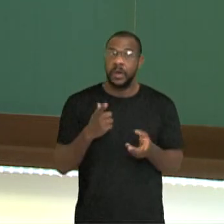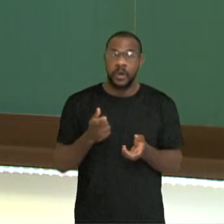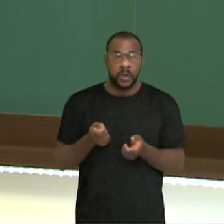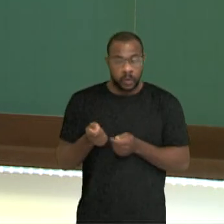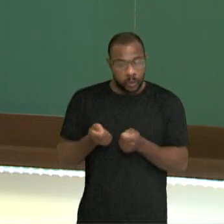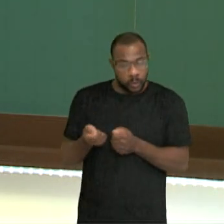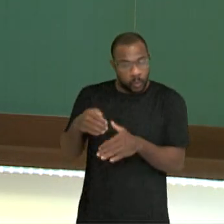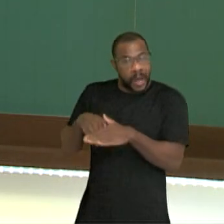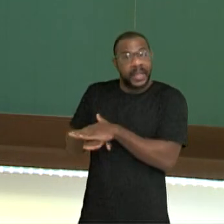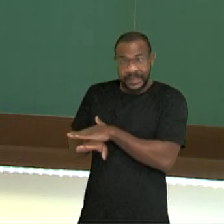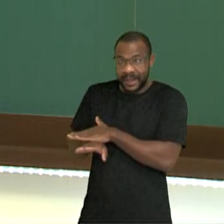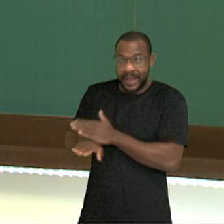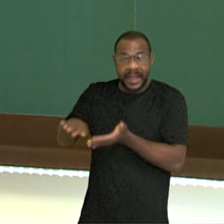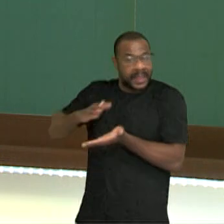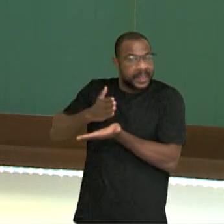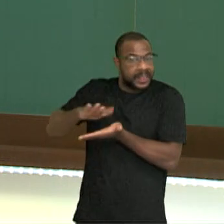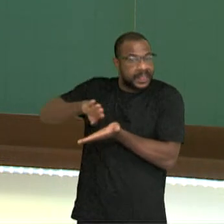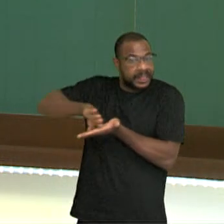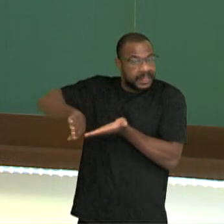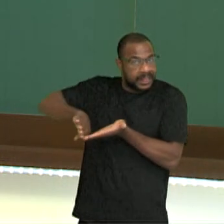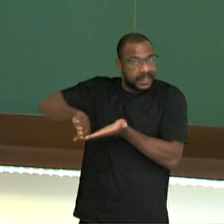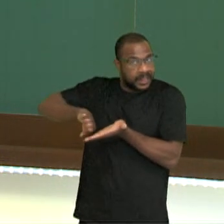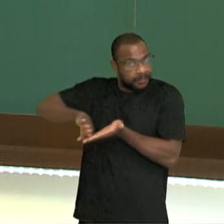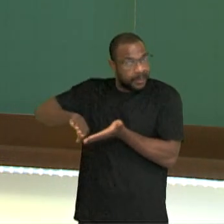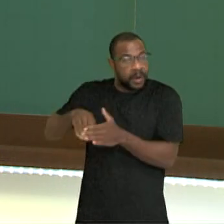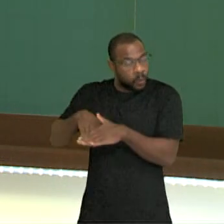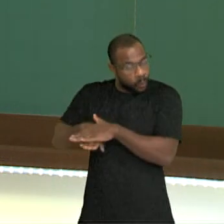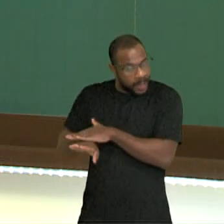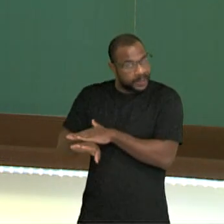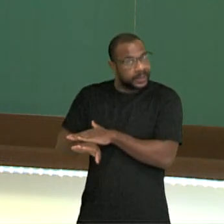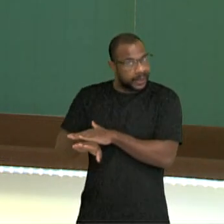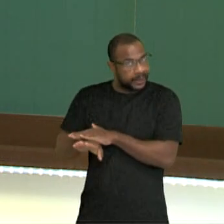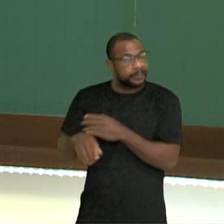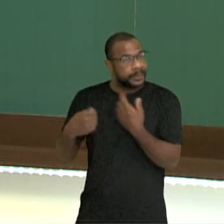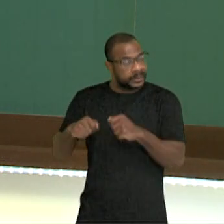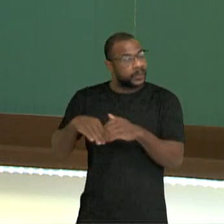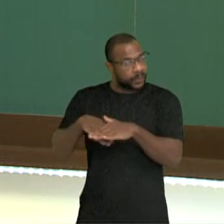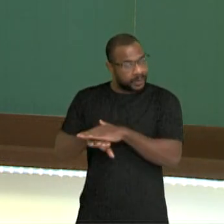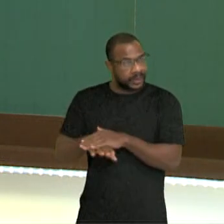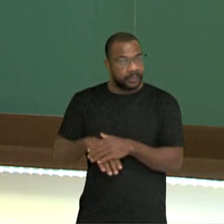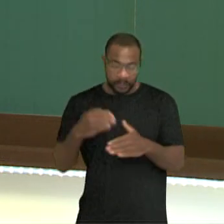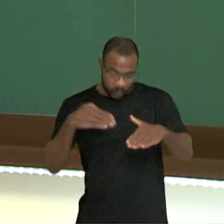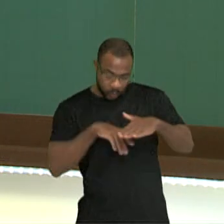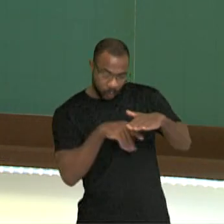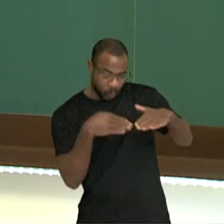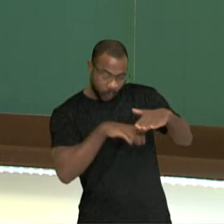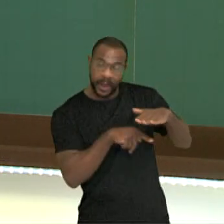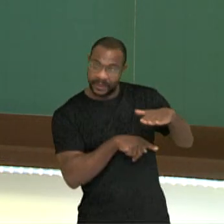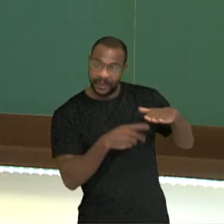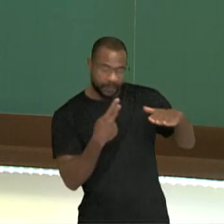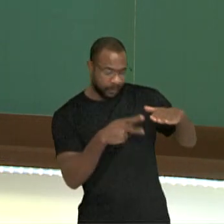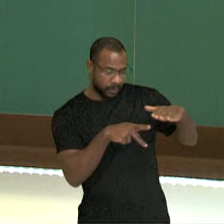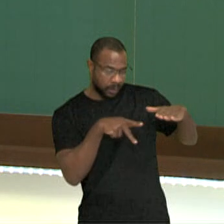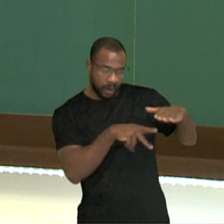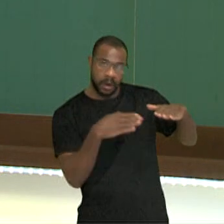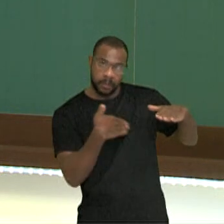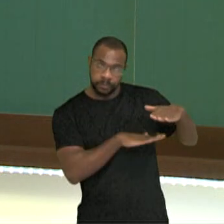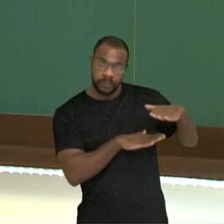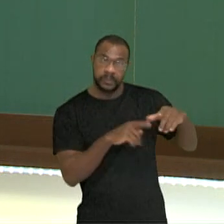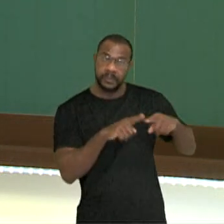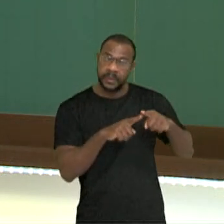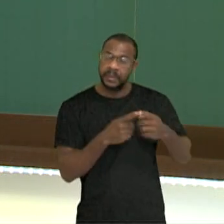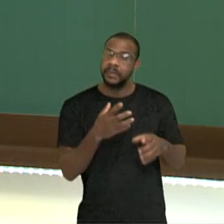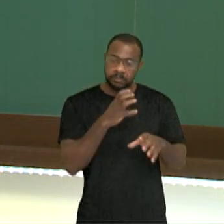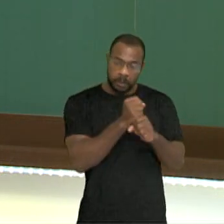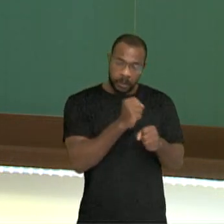aquelas despesas que a gente não planeja, a gente já faz, nós já aprendemos a fazer um orçamento, já sabemos que dentro desse